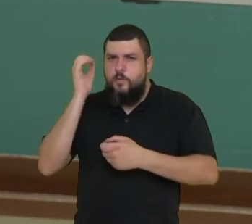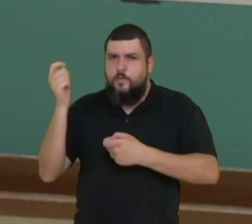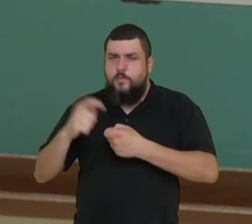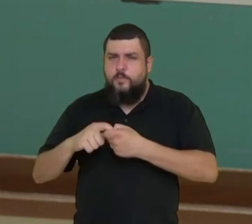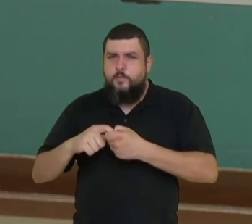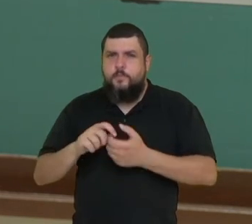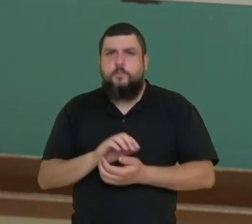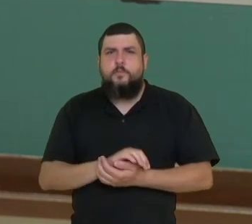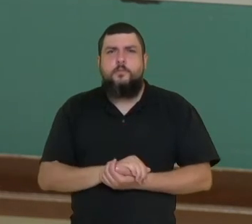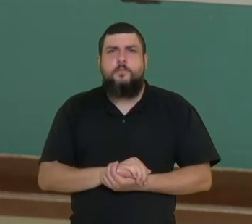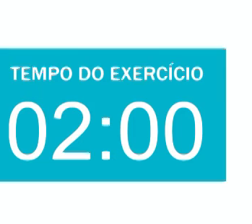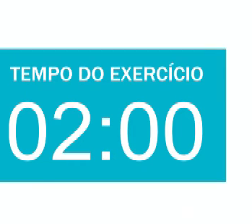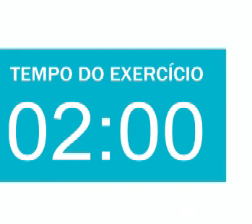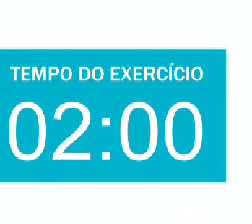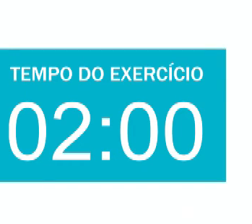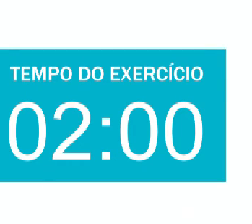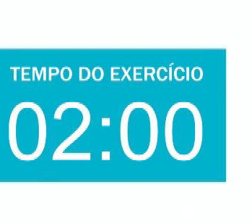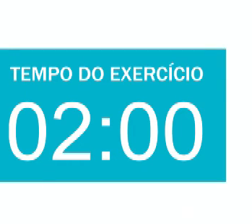gente volta.